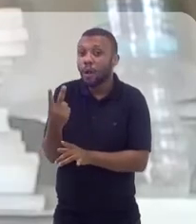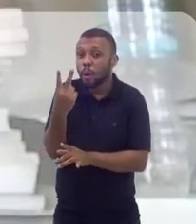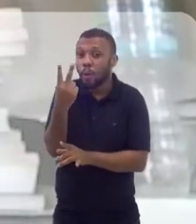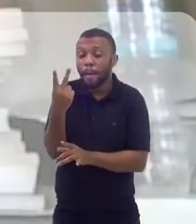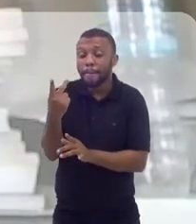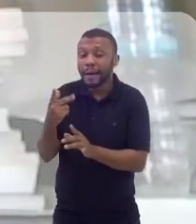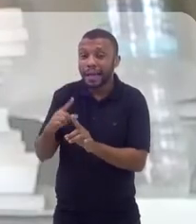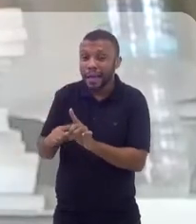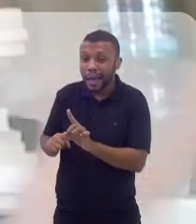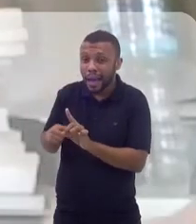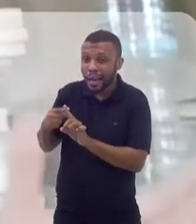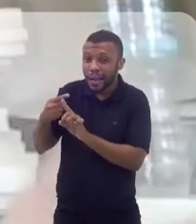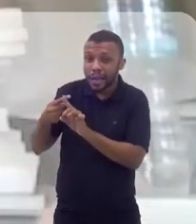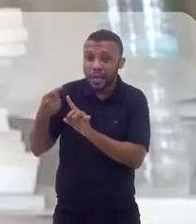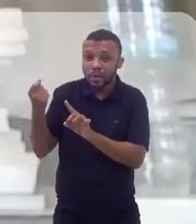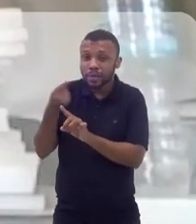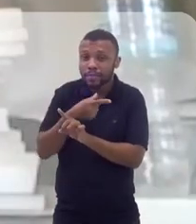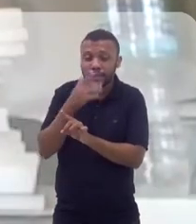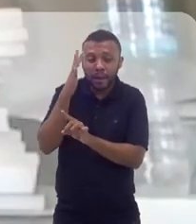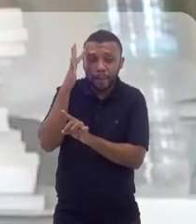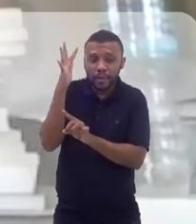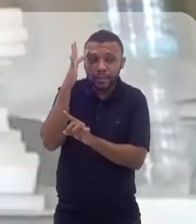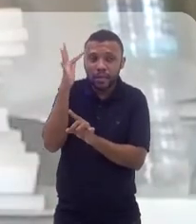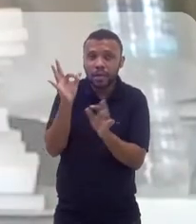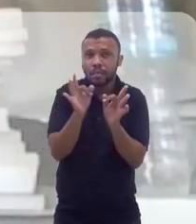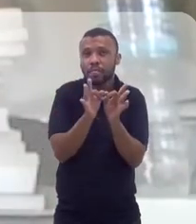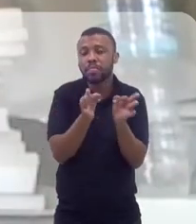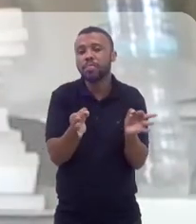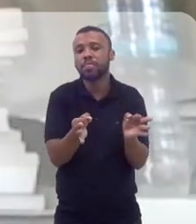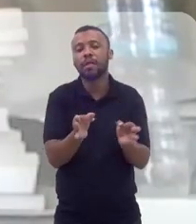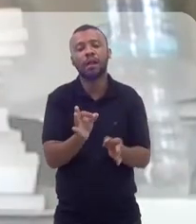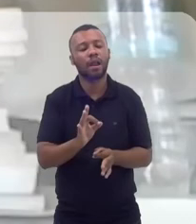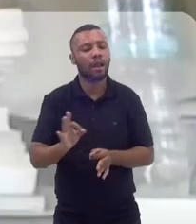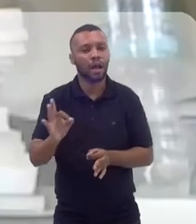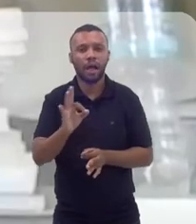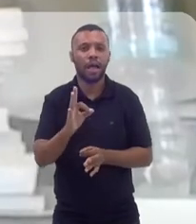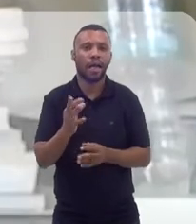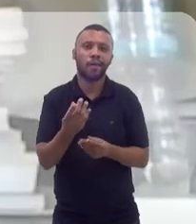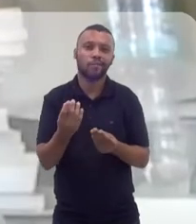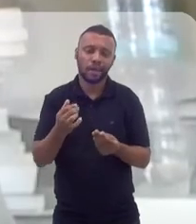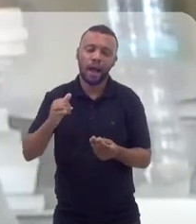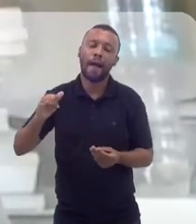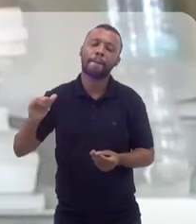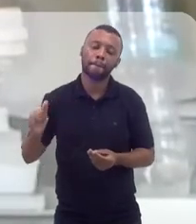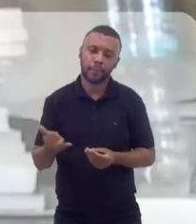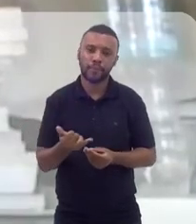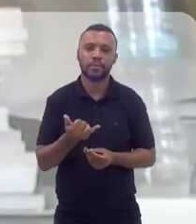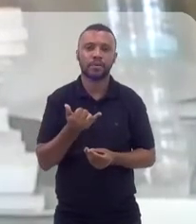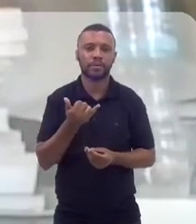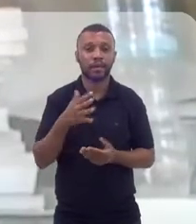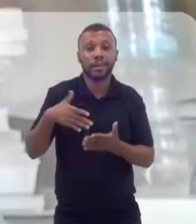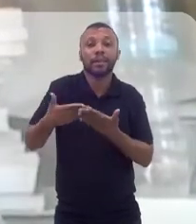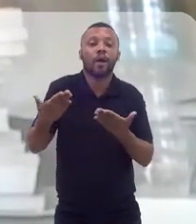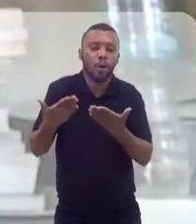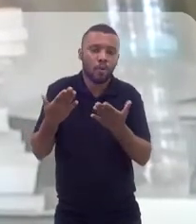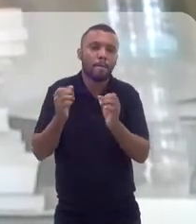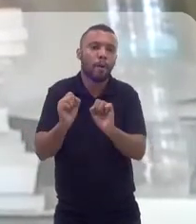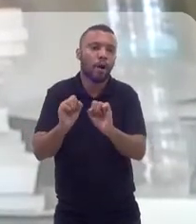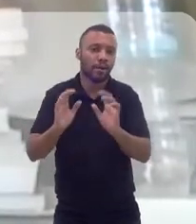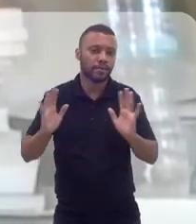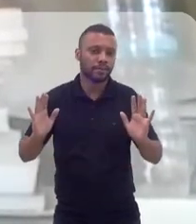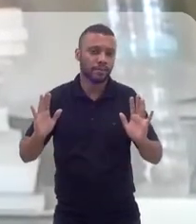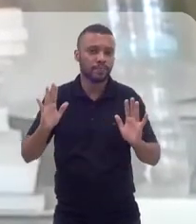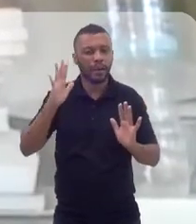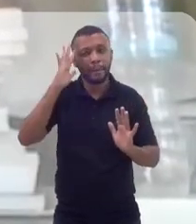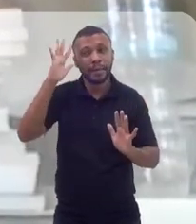valor para além do que você está imaginando ali efetivamente. Então, é muito aproveitamento que ainda pode ter. Eu acho